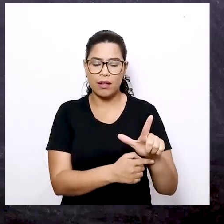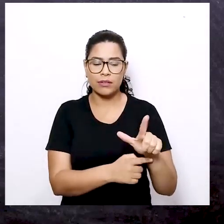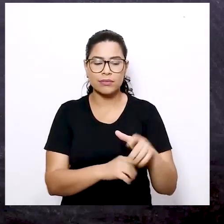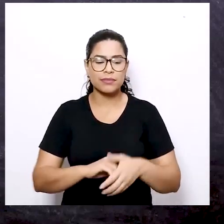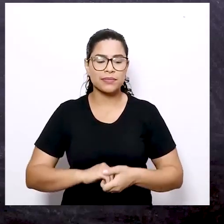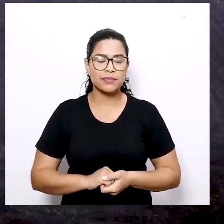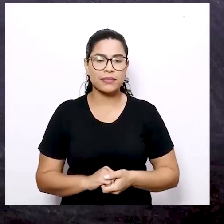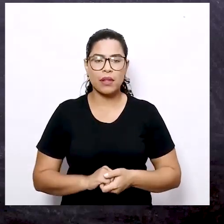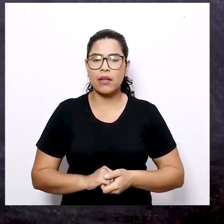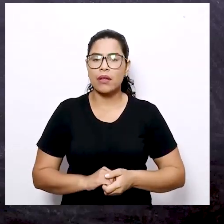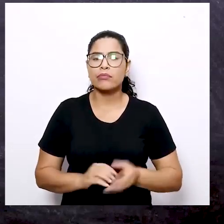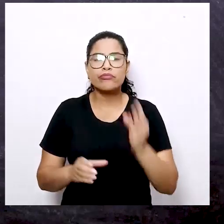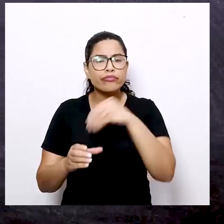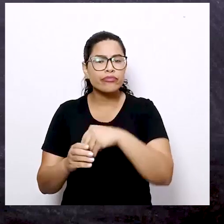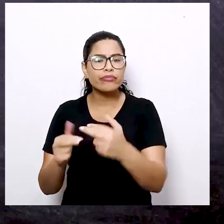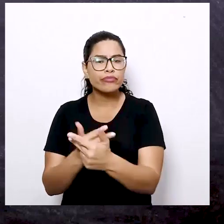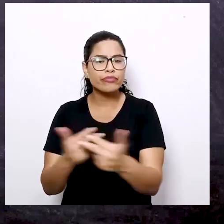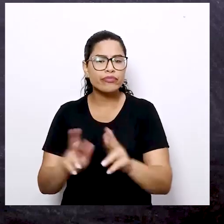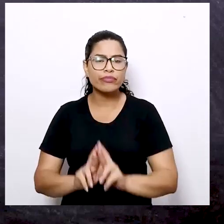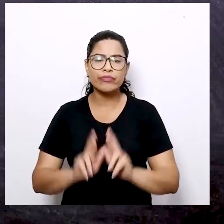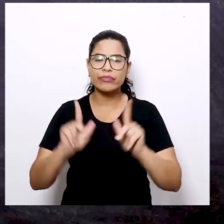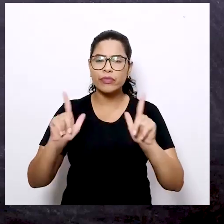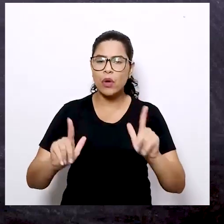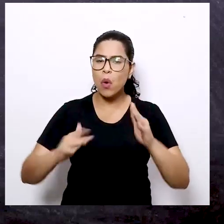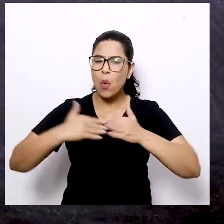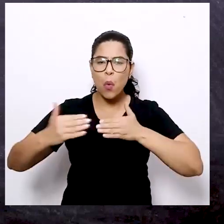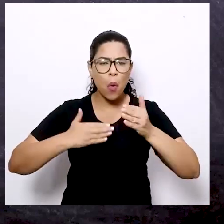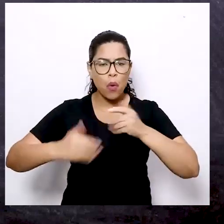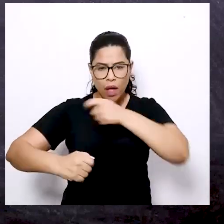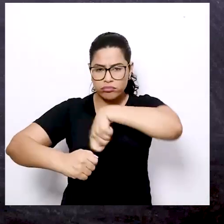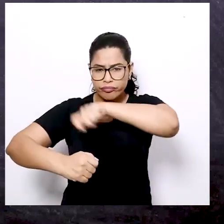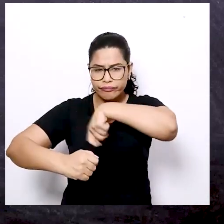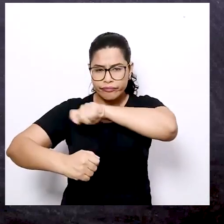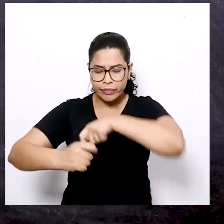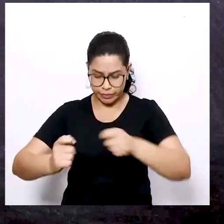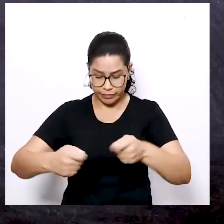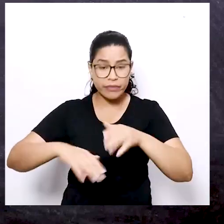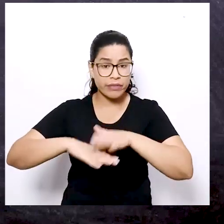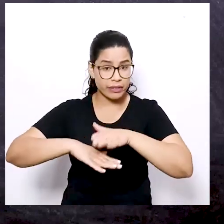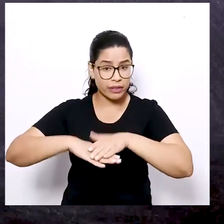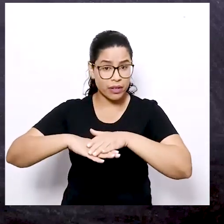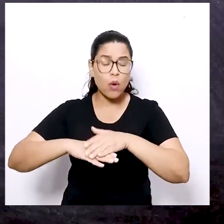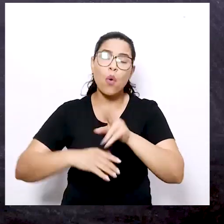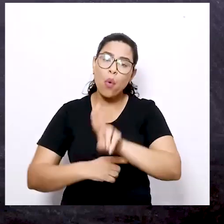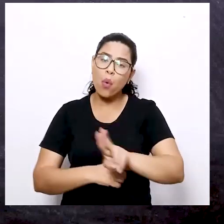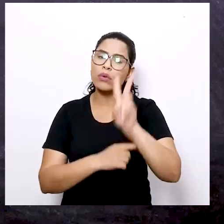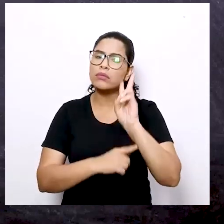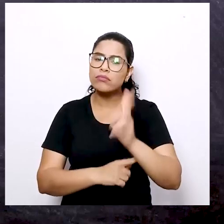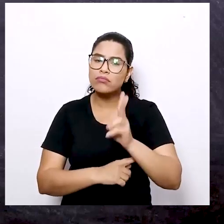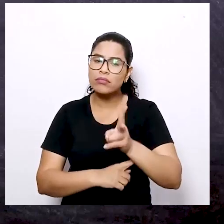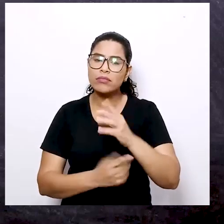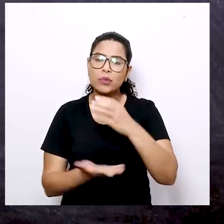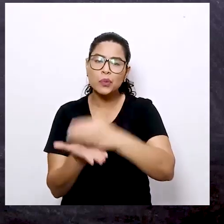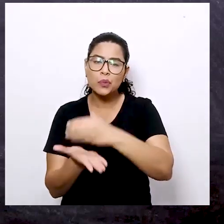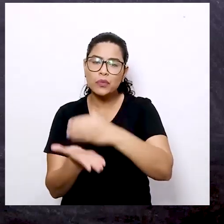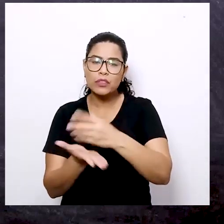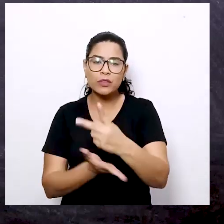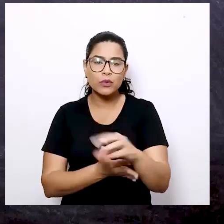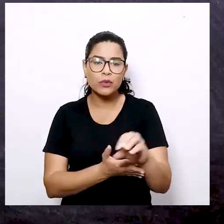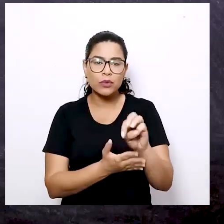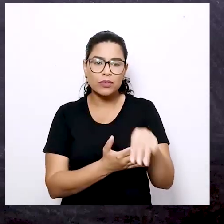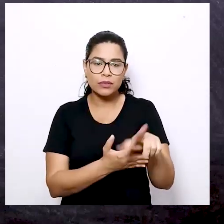para receitas de bolo, qualquer receita que se faz na cozinha. Então, todos eles